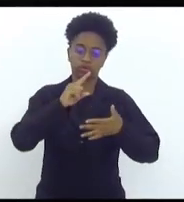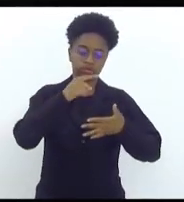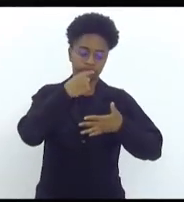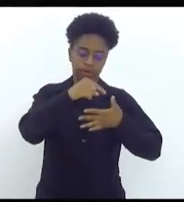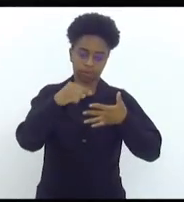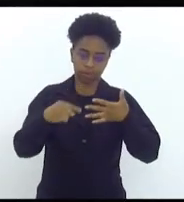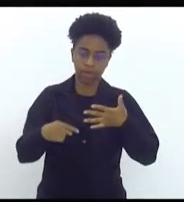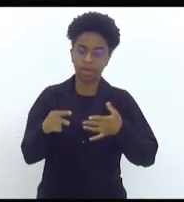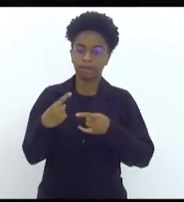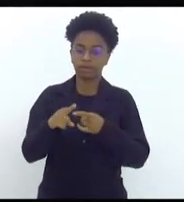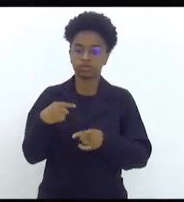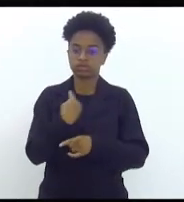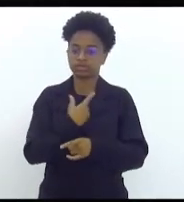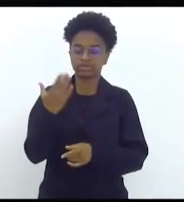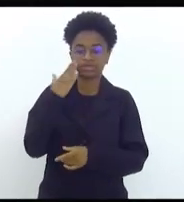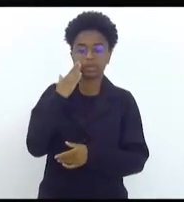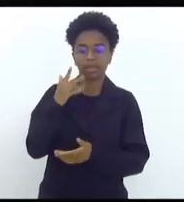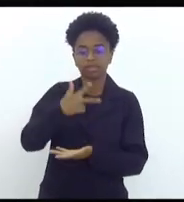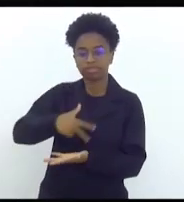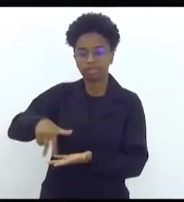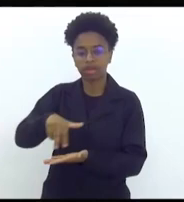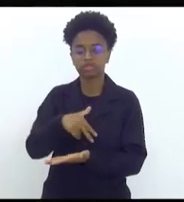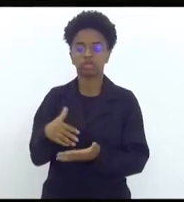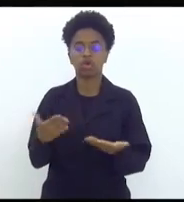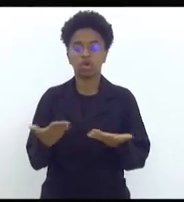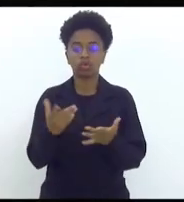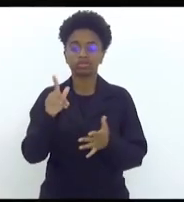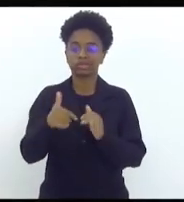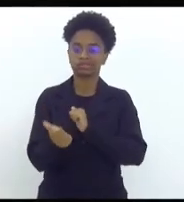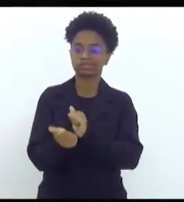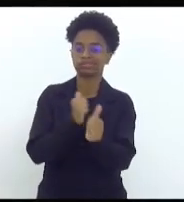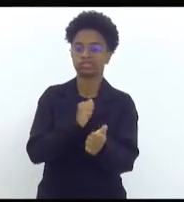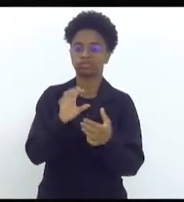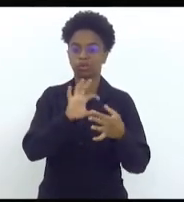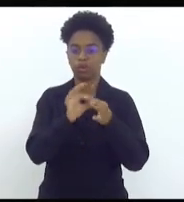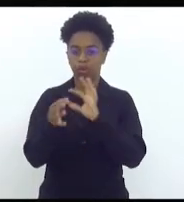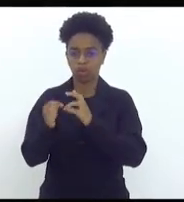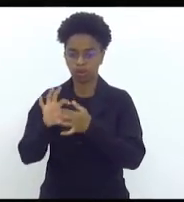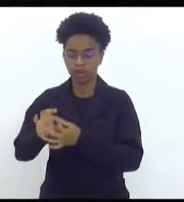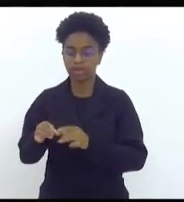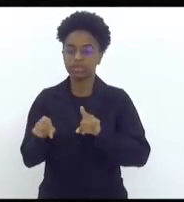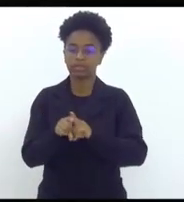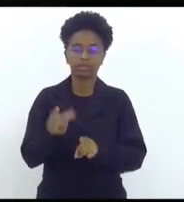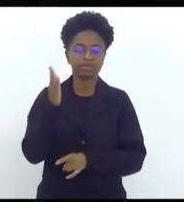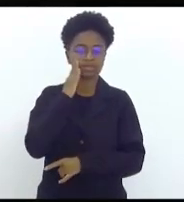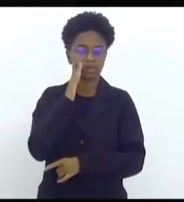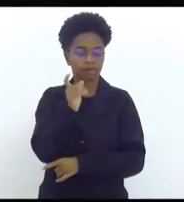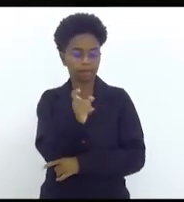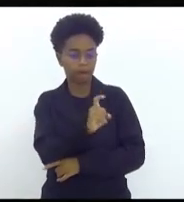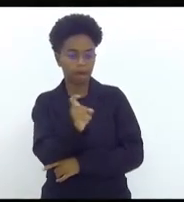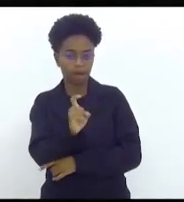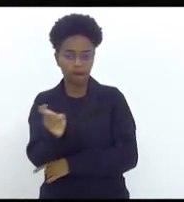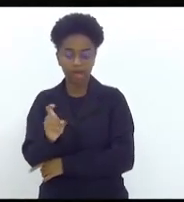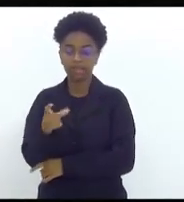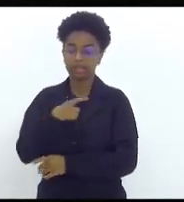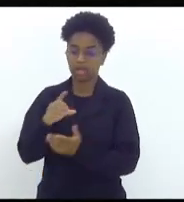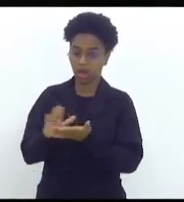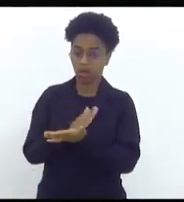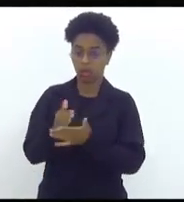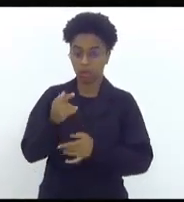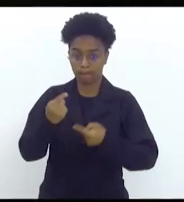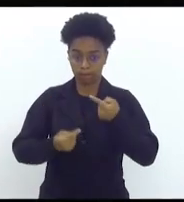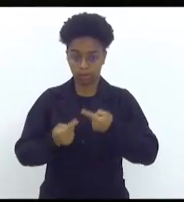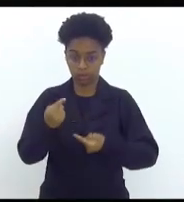a gente saber que o Break a dança hoje é esporte olímpico é a gente saber que o grafite enquanto tem políticos aqui no Brasil